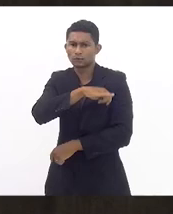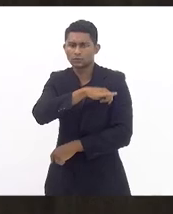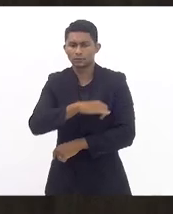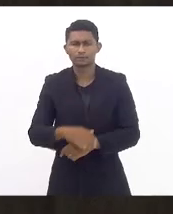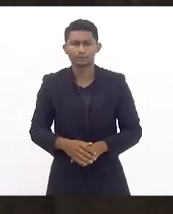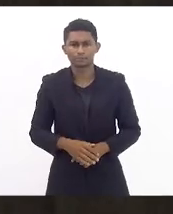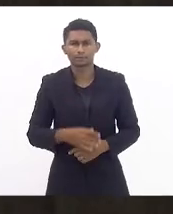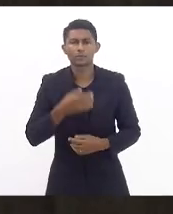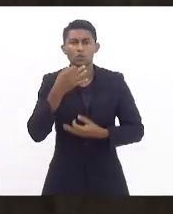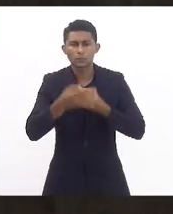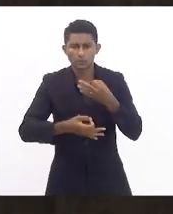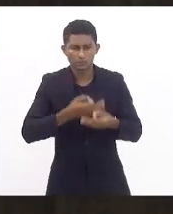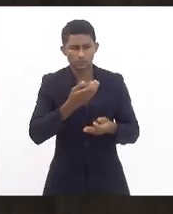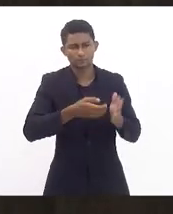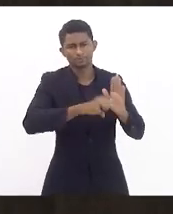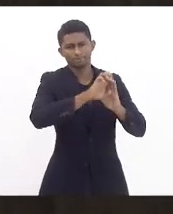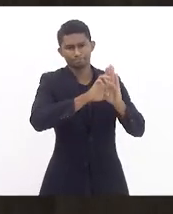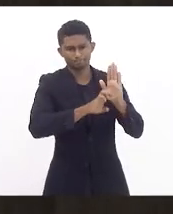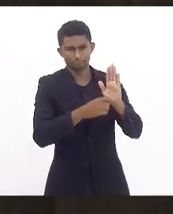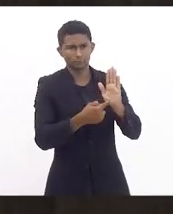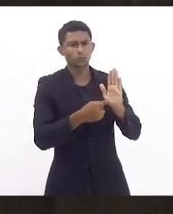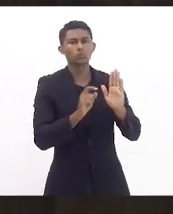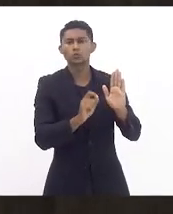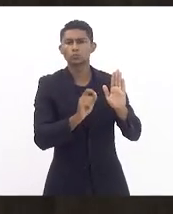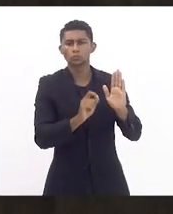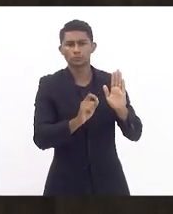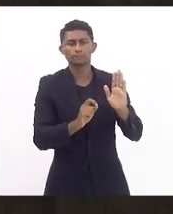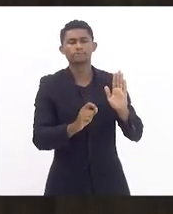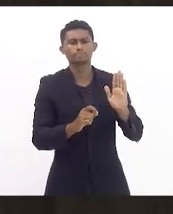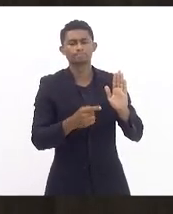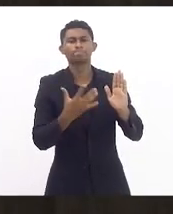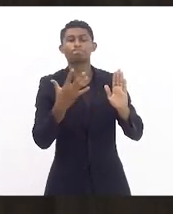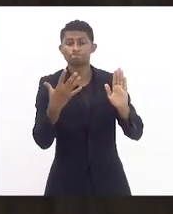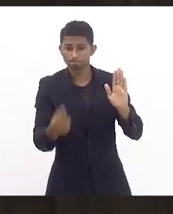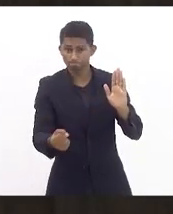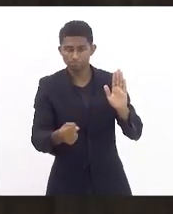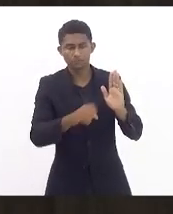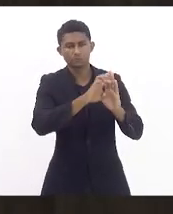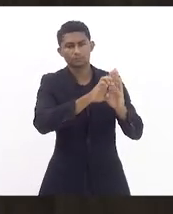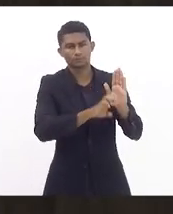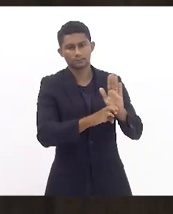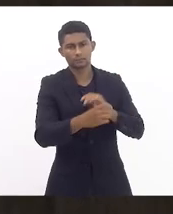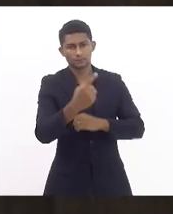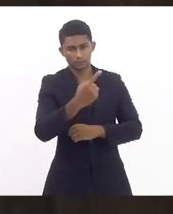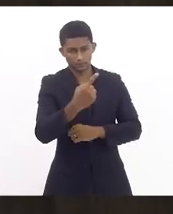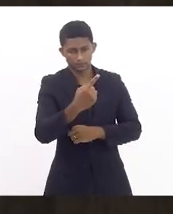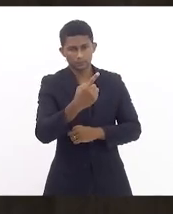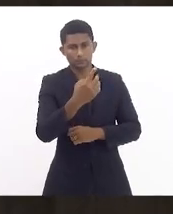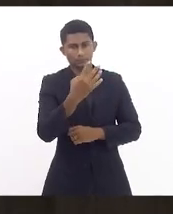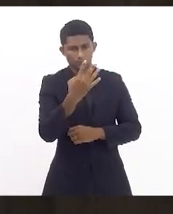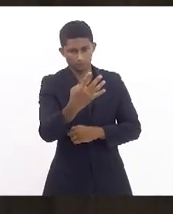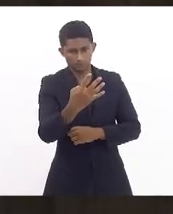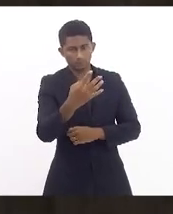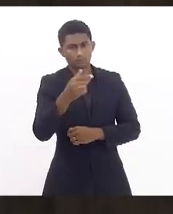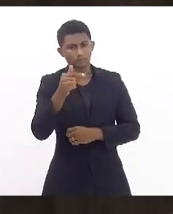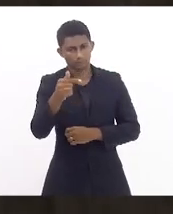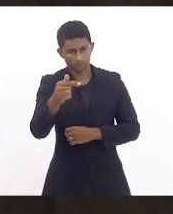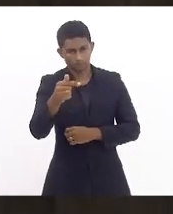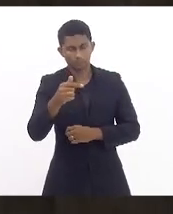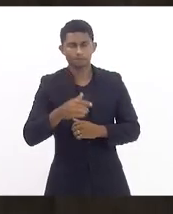Parecer às emendas de plenário. Favorável às emendas 1, 4 e